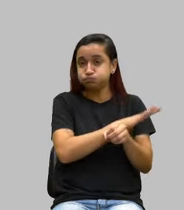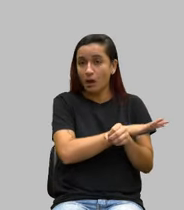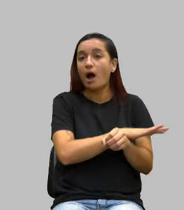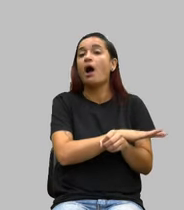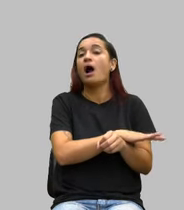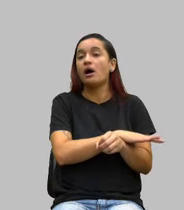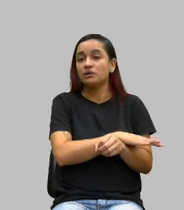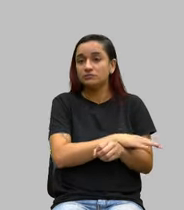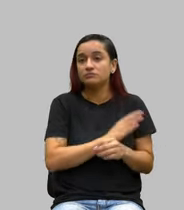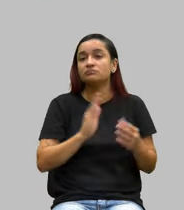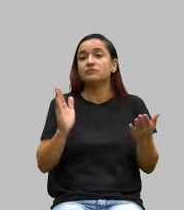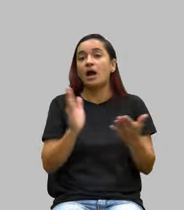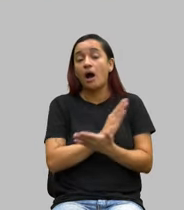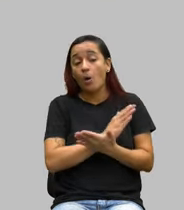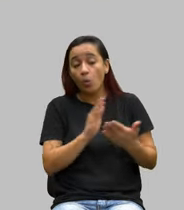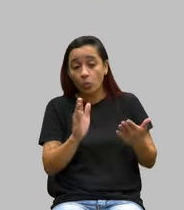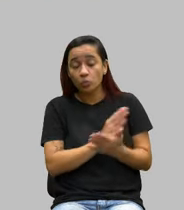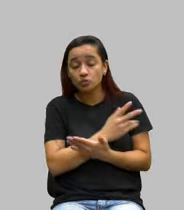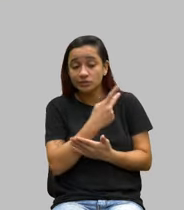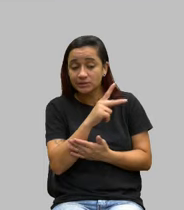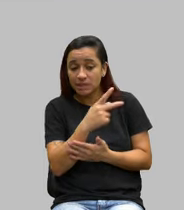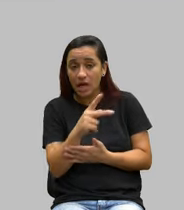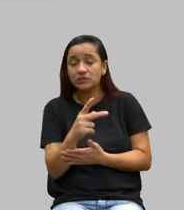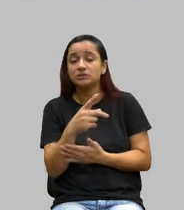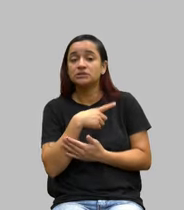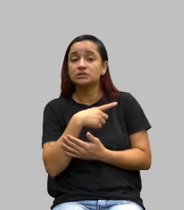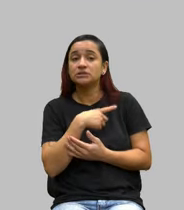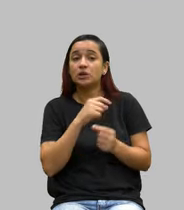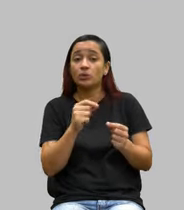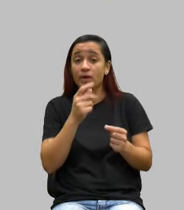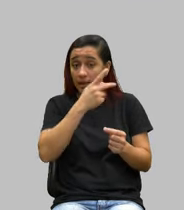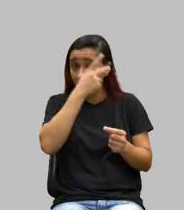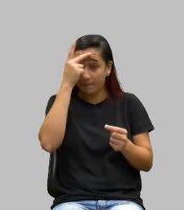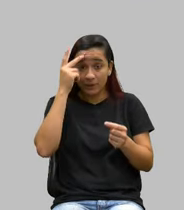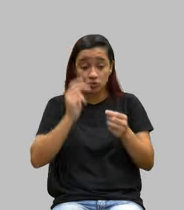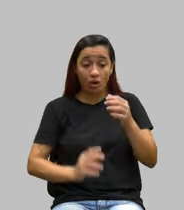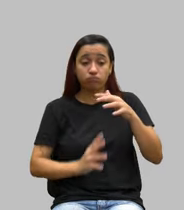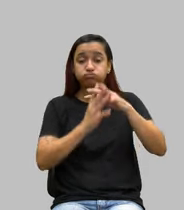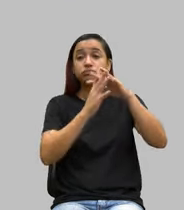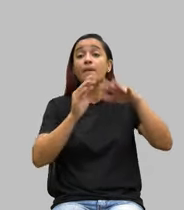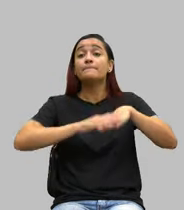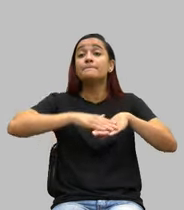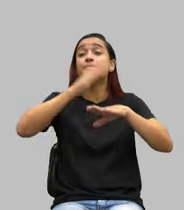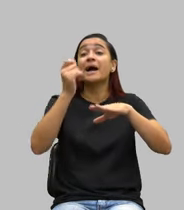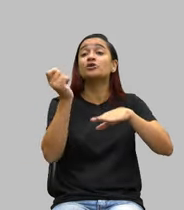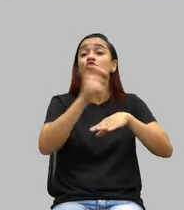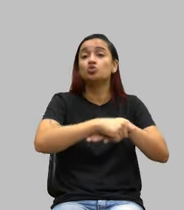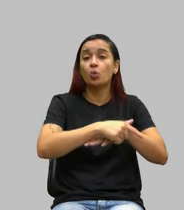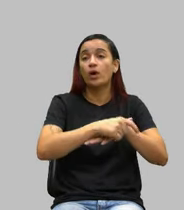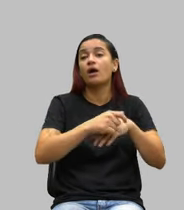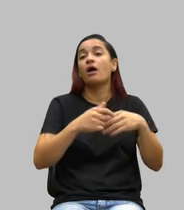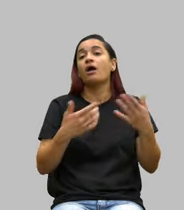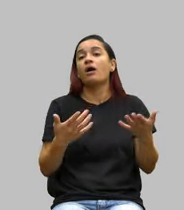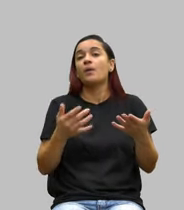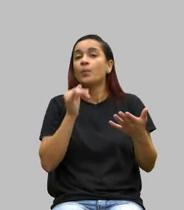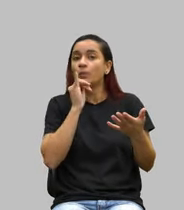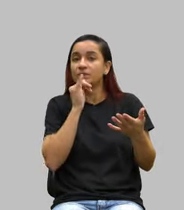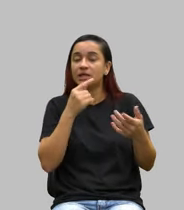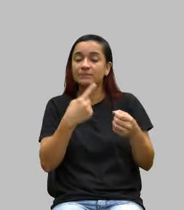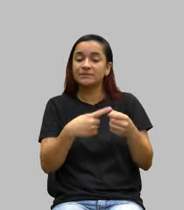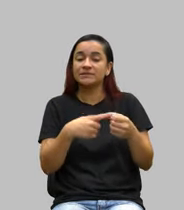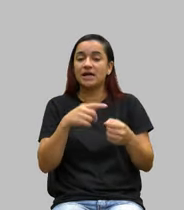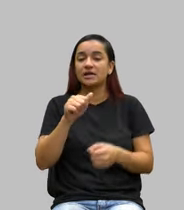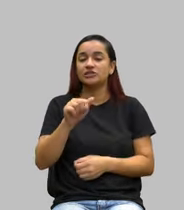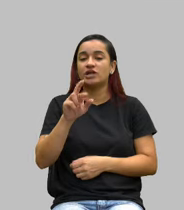deles com a eh com detentos acima de suas Cap cidades a exemplo da minha cidade de Araxá